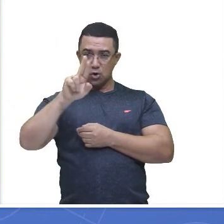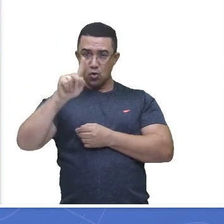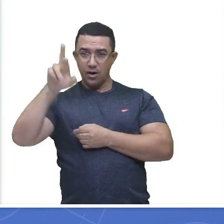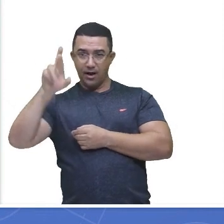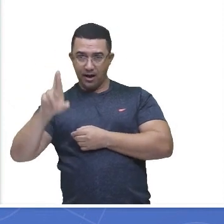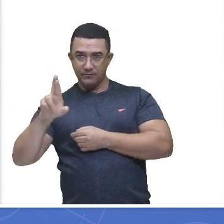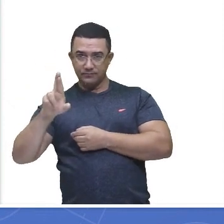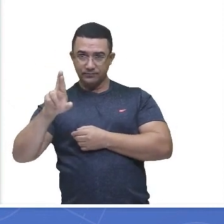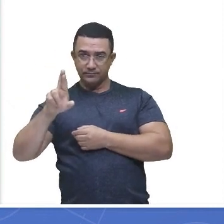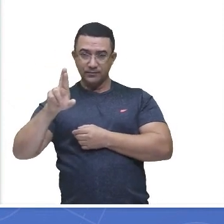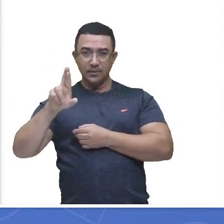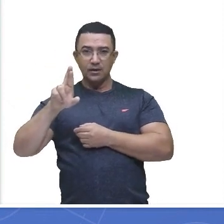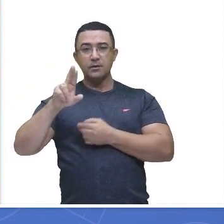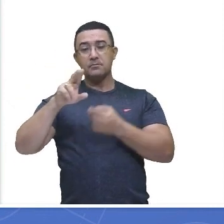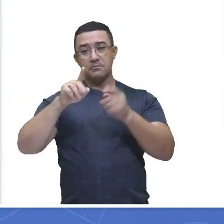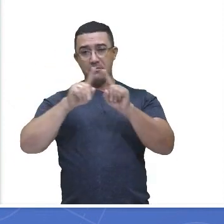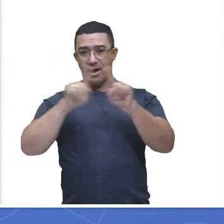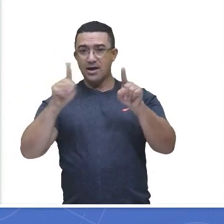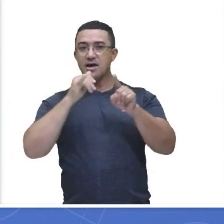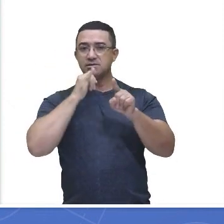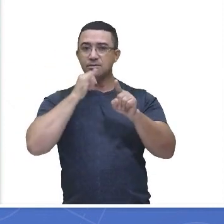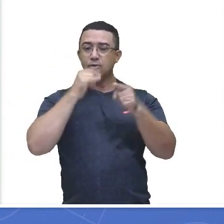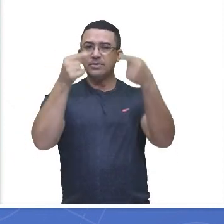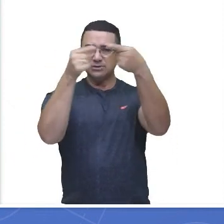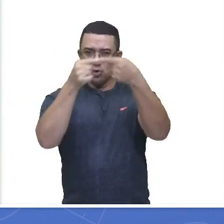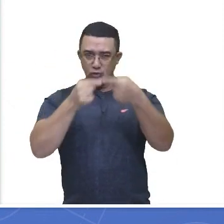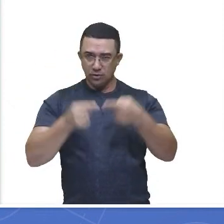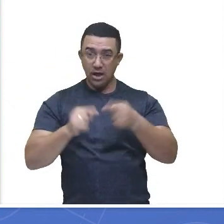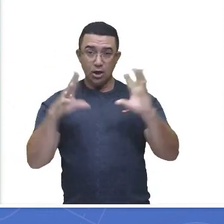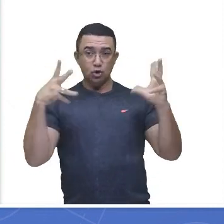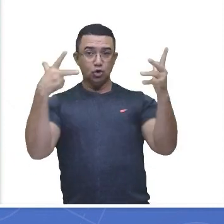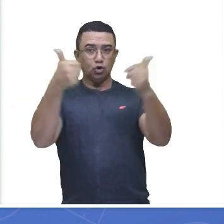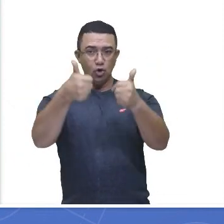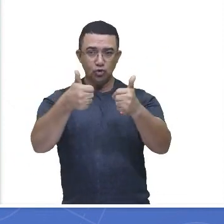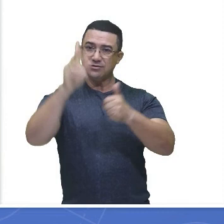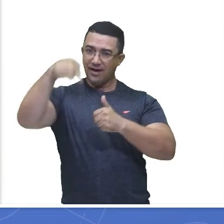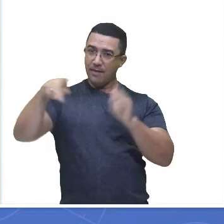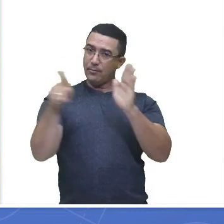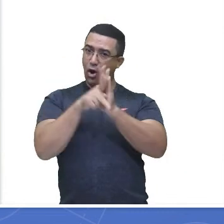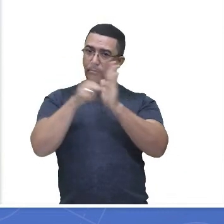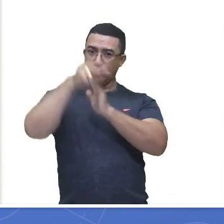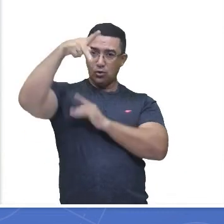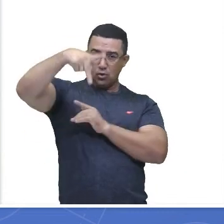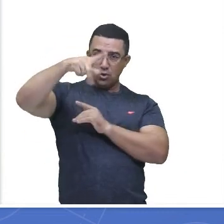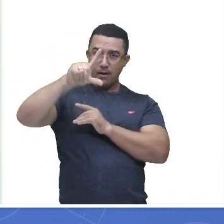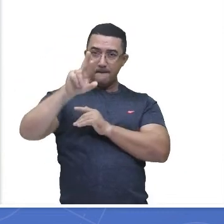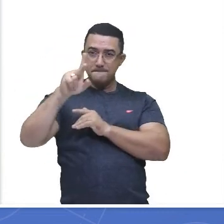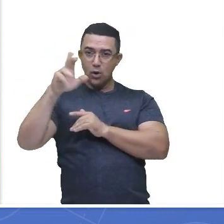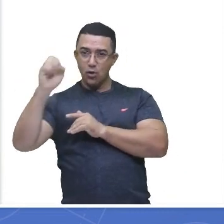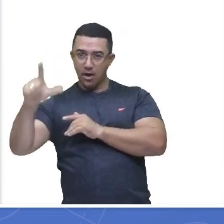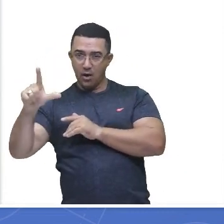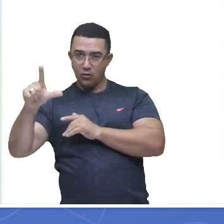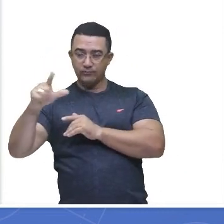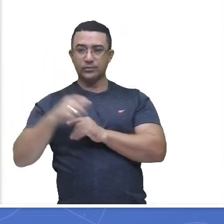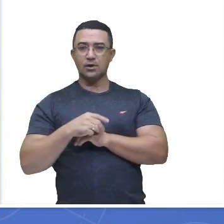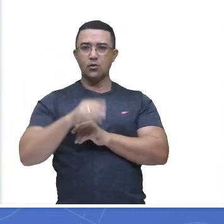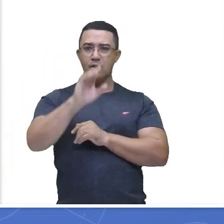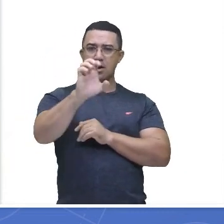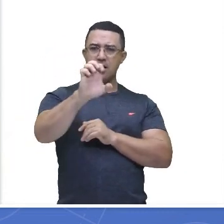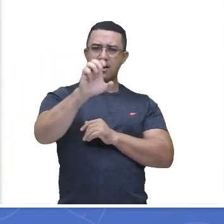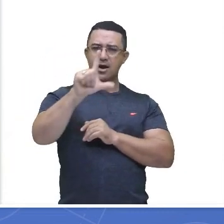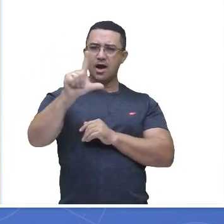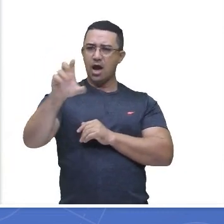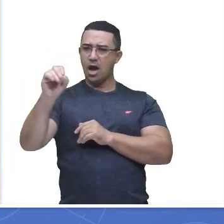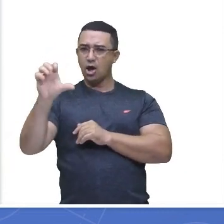terceira pessoa do plural, porque a gente tem que concordar com todos, né? Todos, eles, né? Eles,